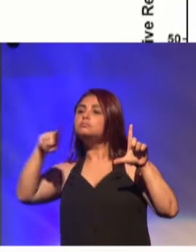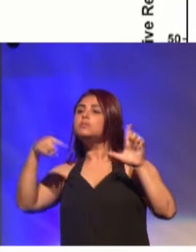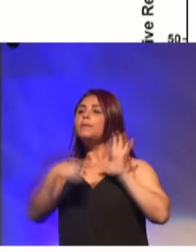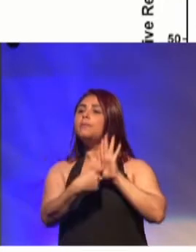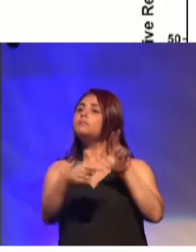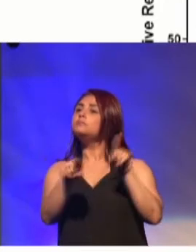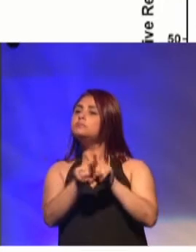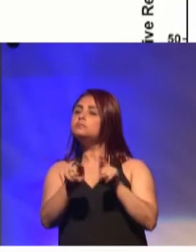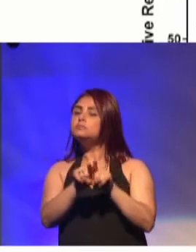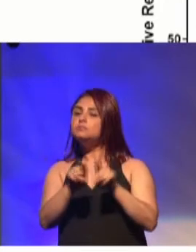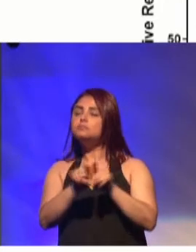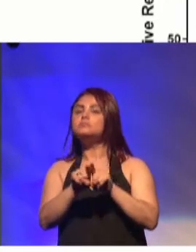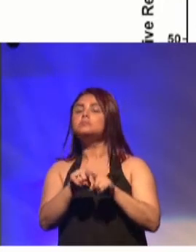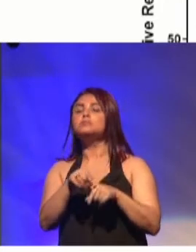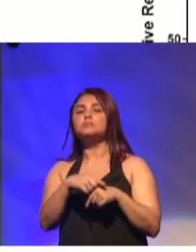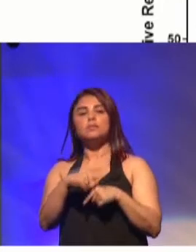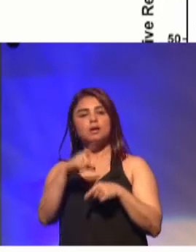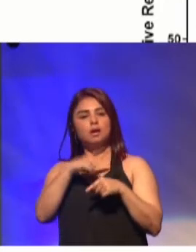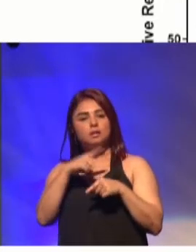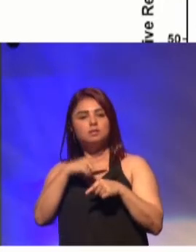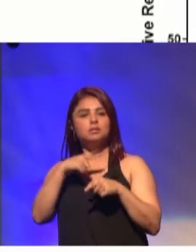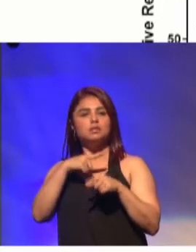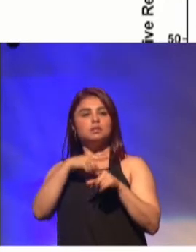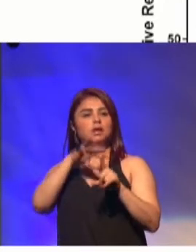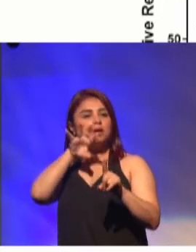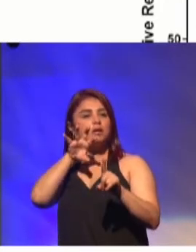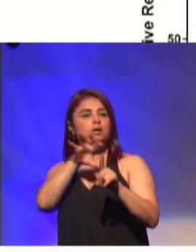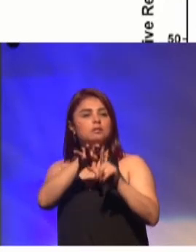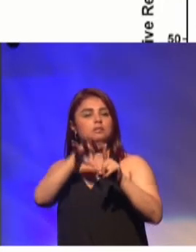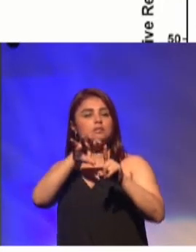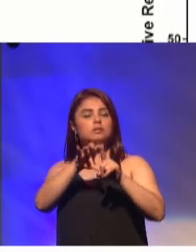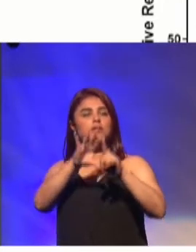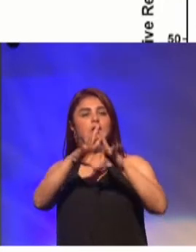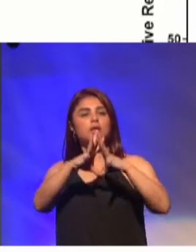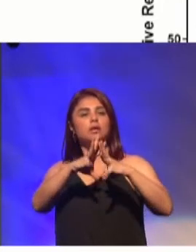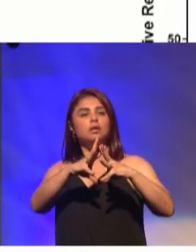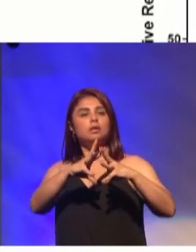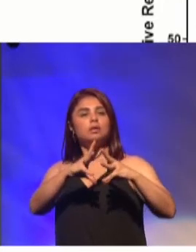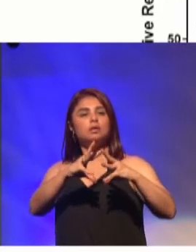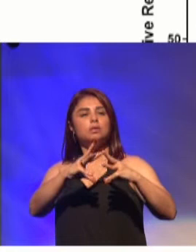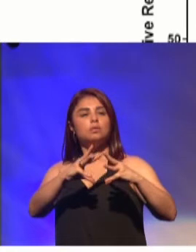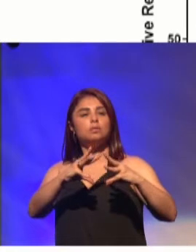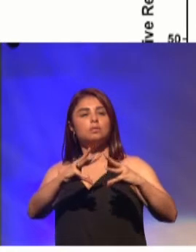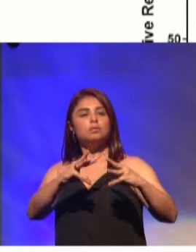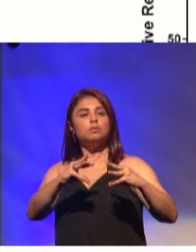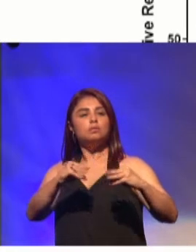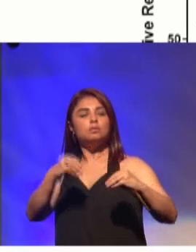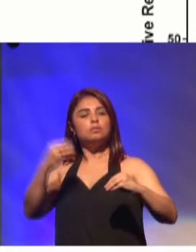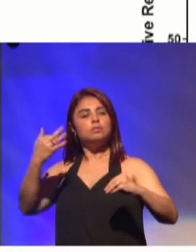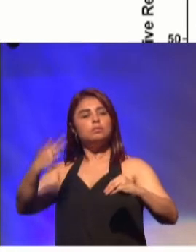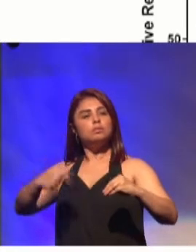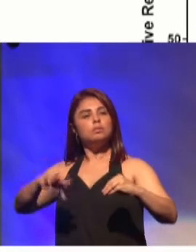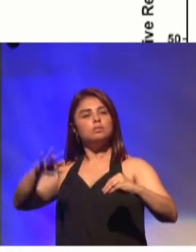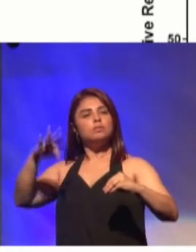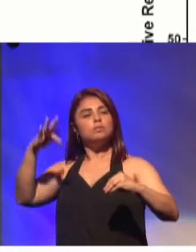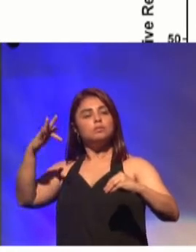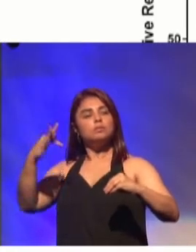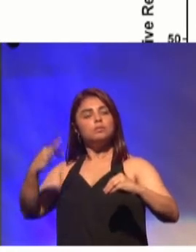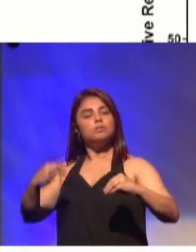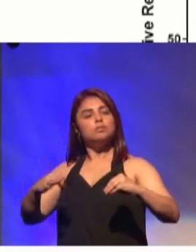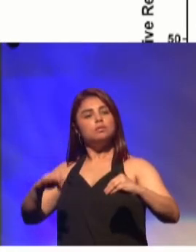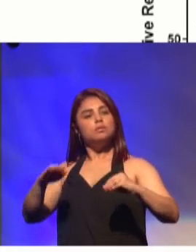que há um mecanismo de analgesia que ocorre e que vai perdendo a sua